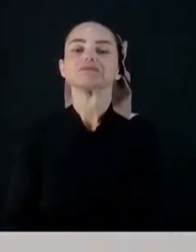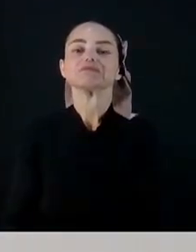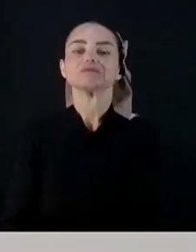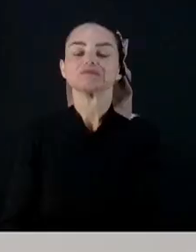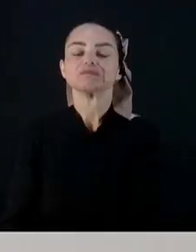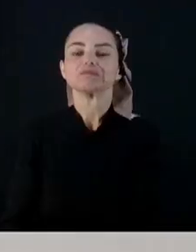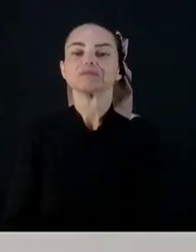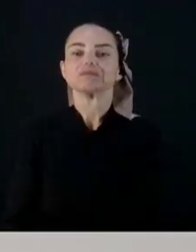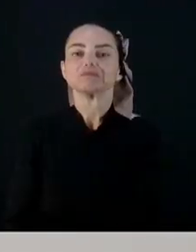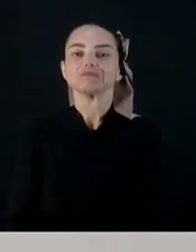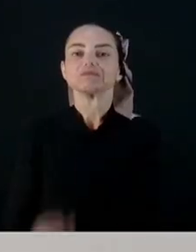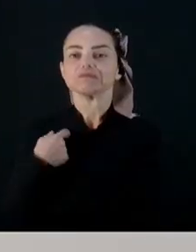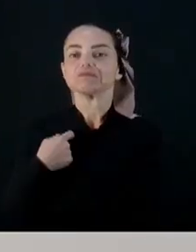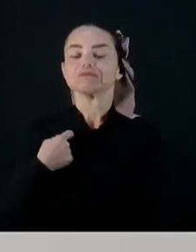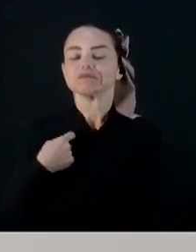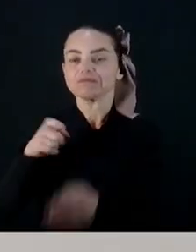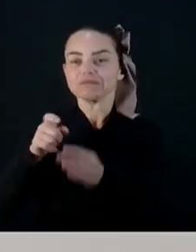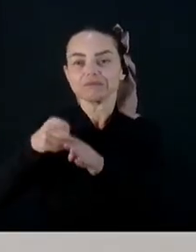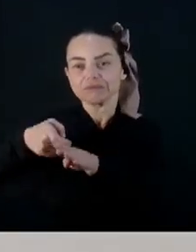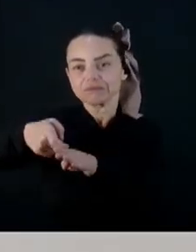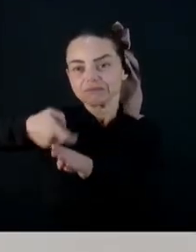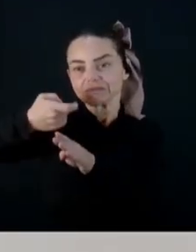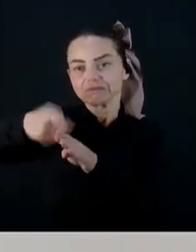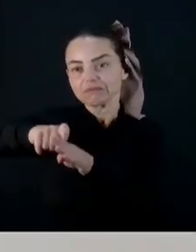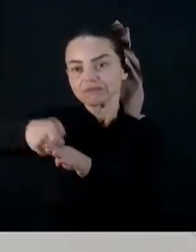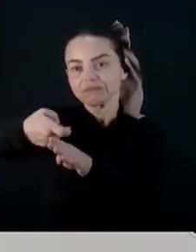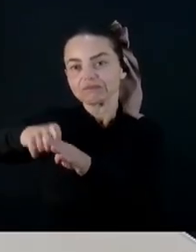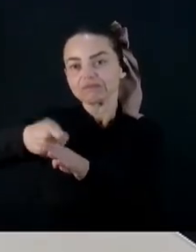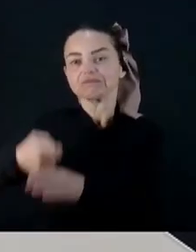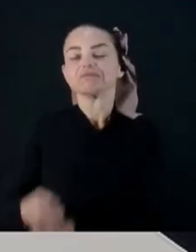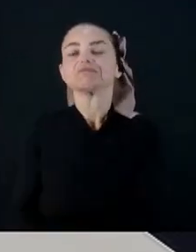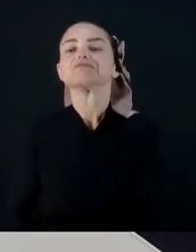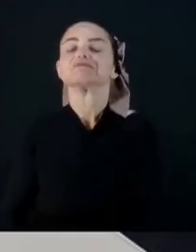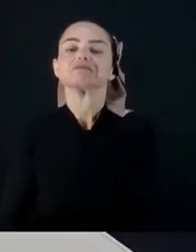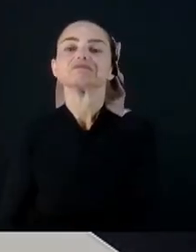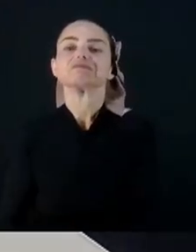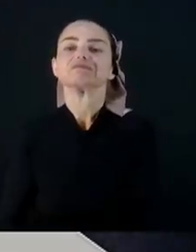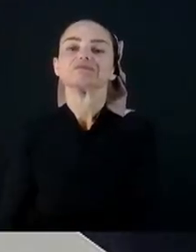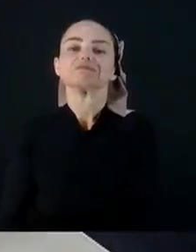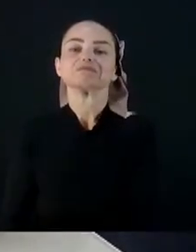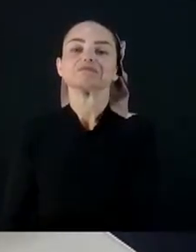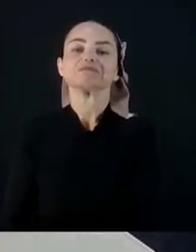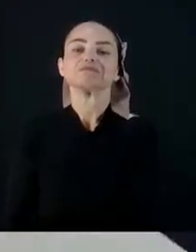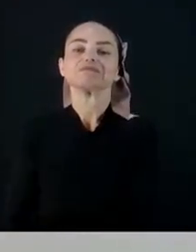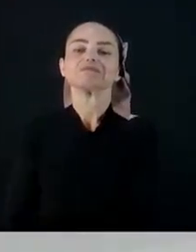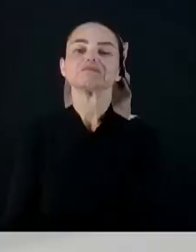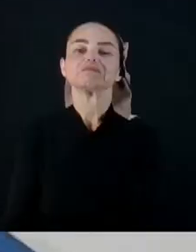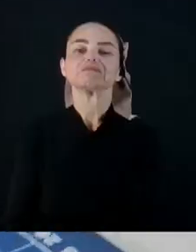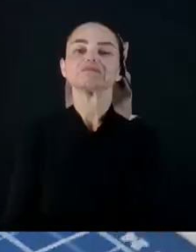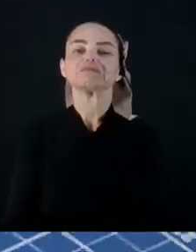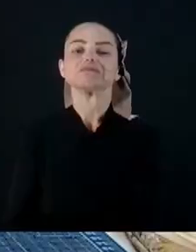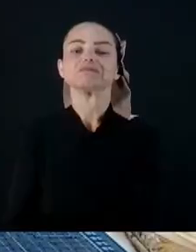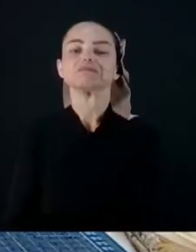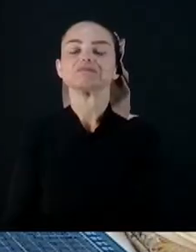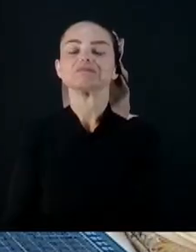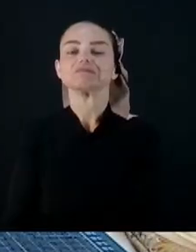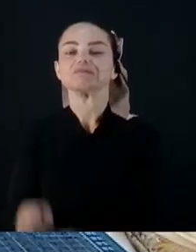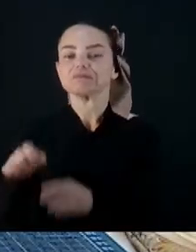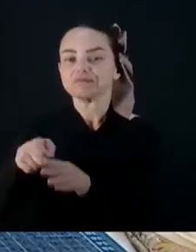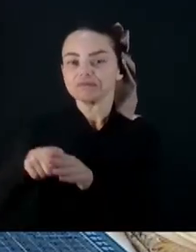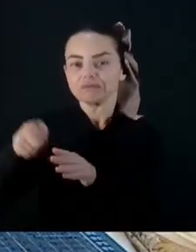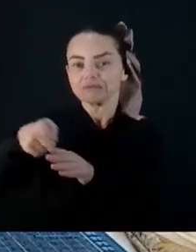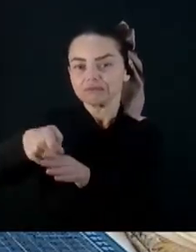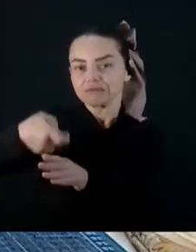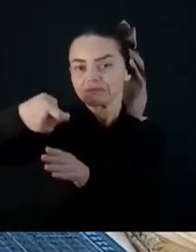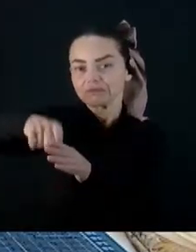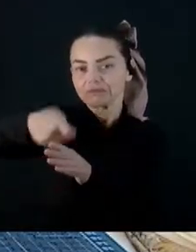acho grampo que também, né? eu acho que o alfinete é mais seguro, Mais seguro? hein? Pode ser um grampo também, um grampo dá sim, só tomando cuidado